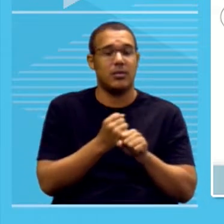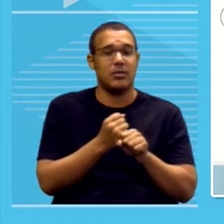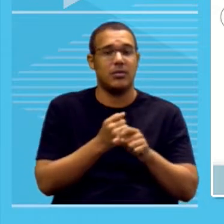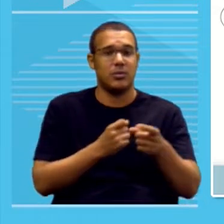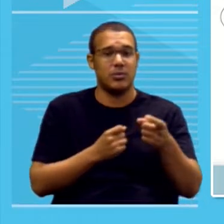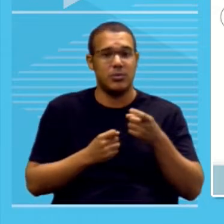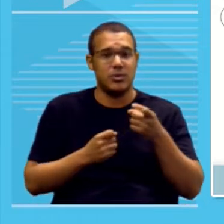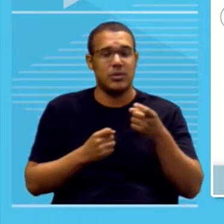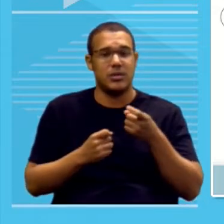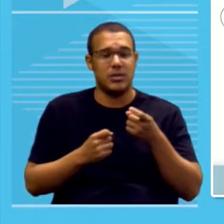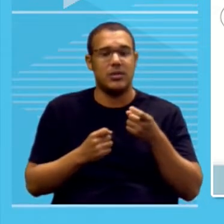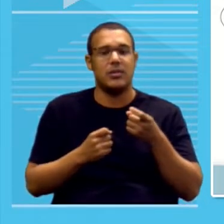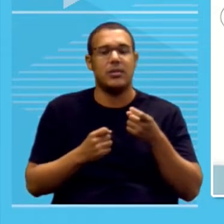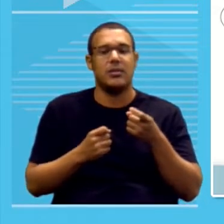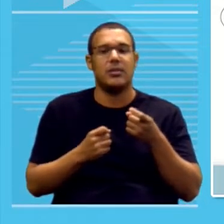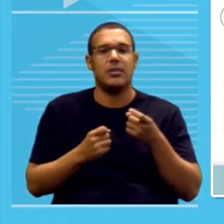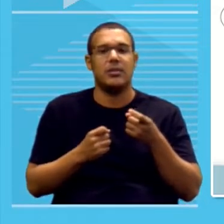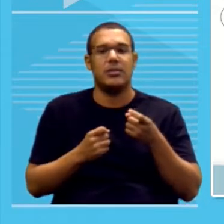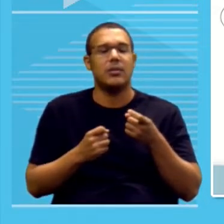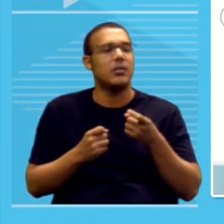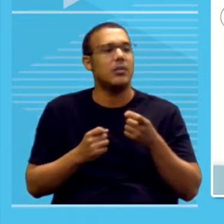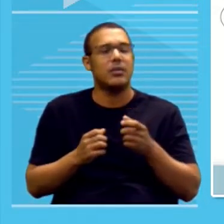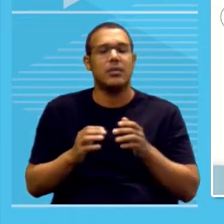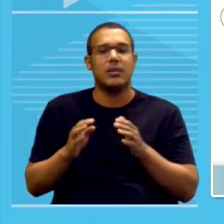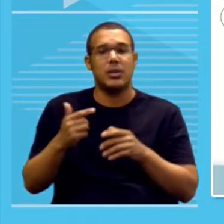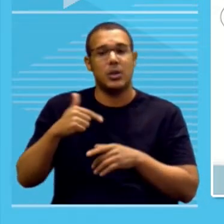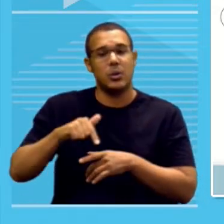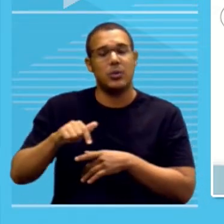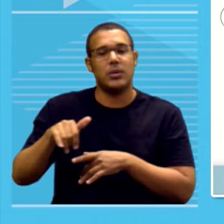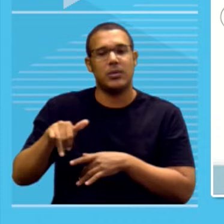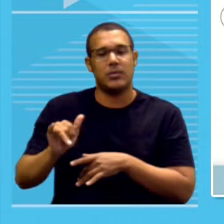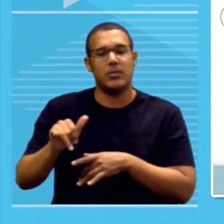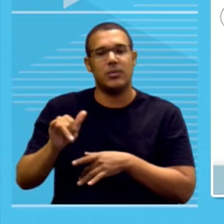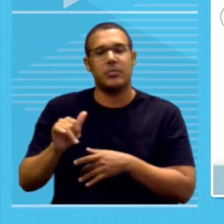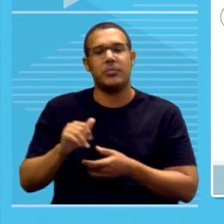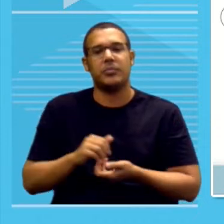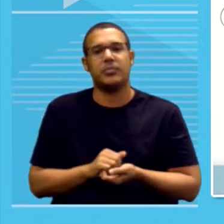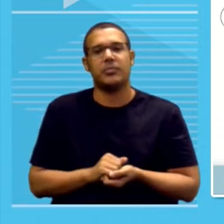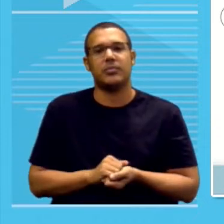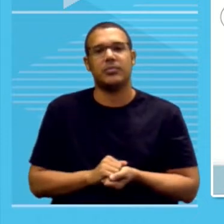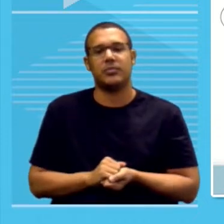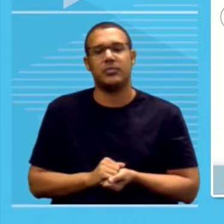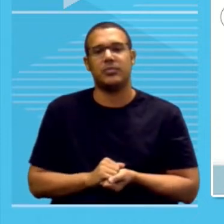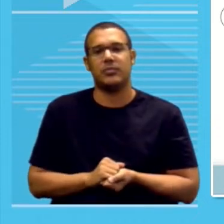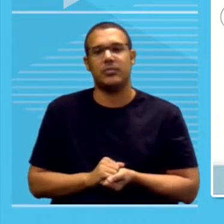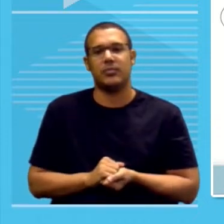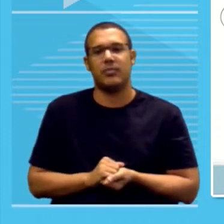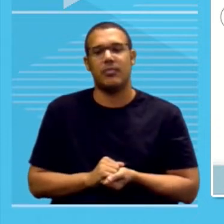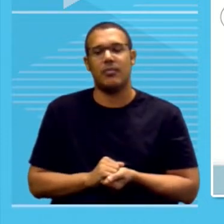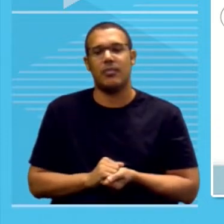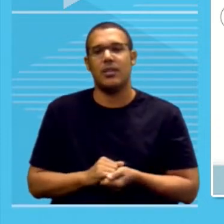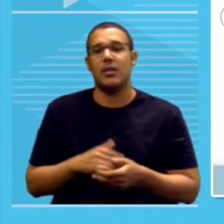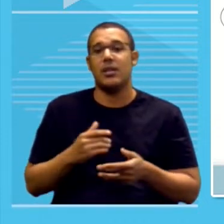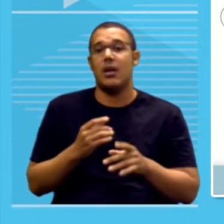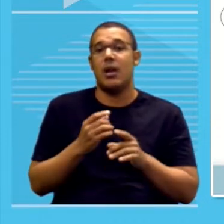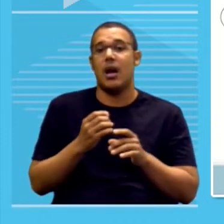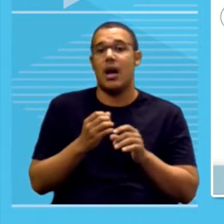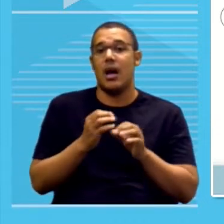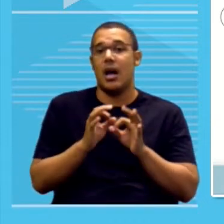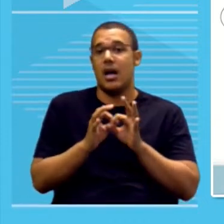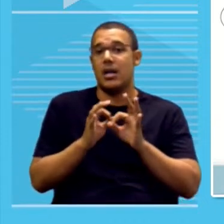as coordenadas do Y então a distância entre quaisquer pontos